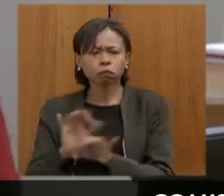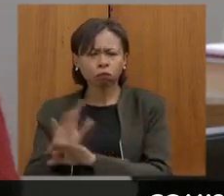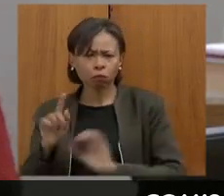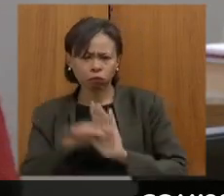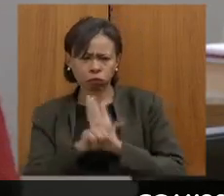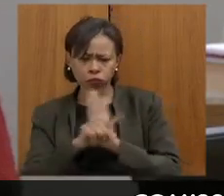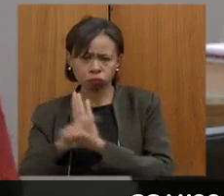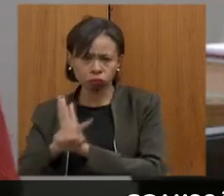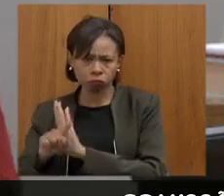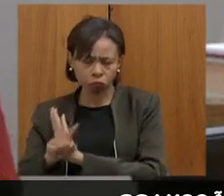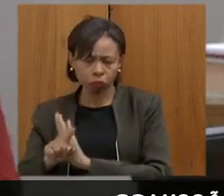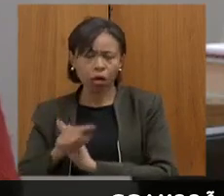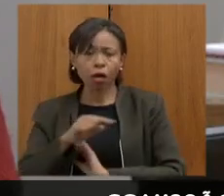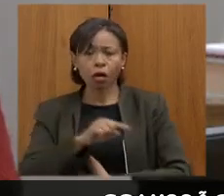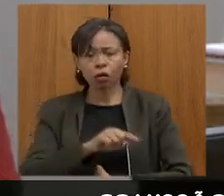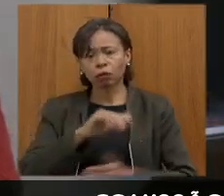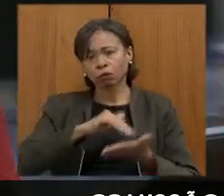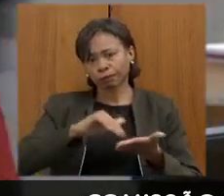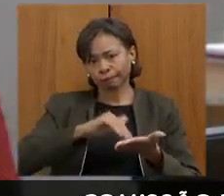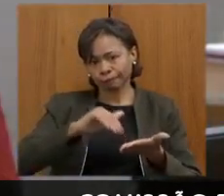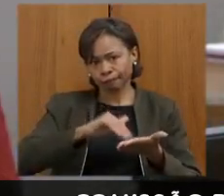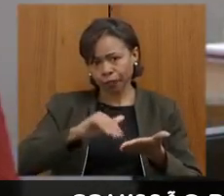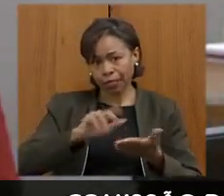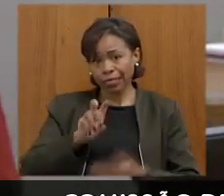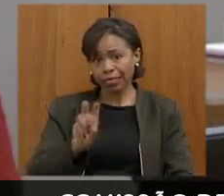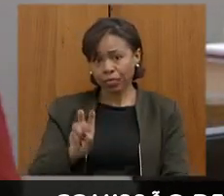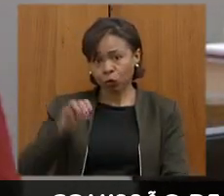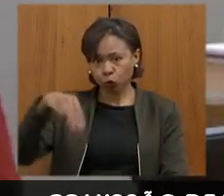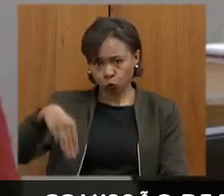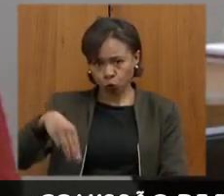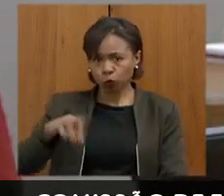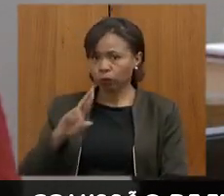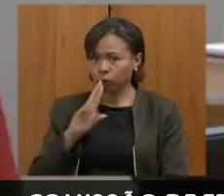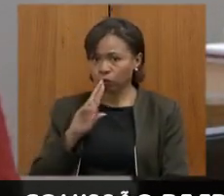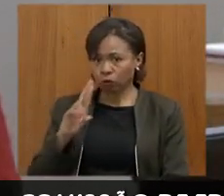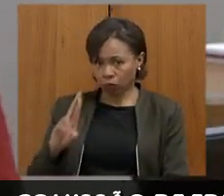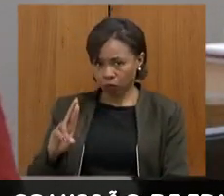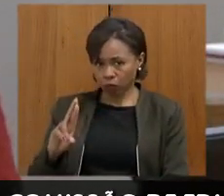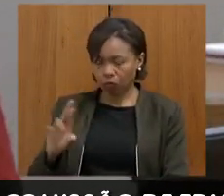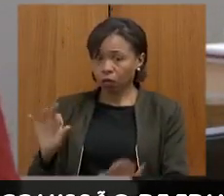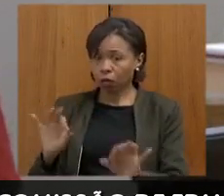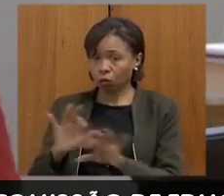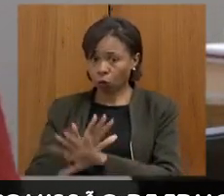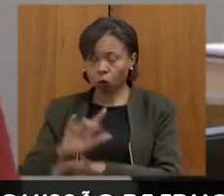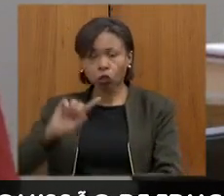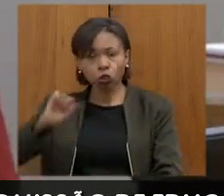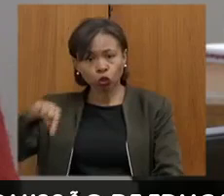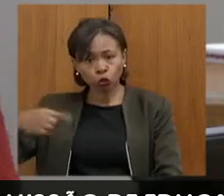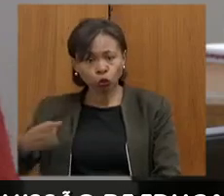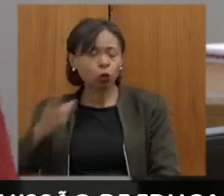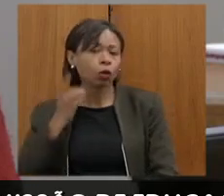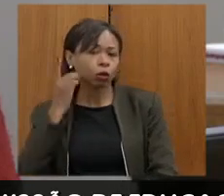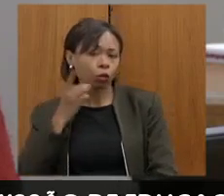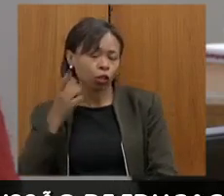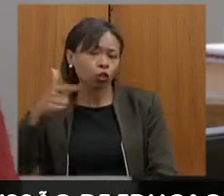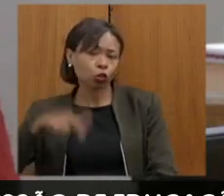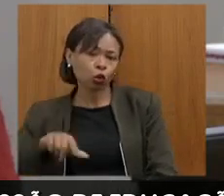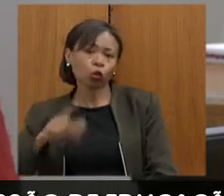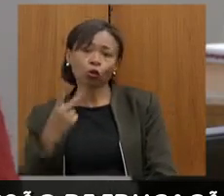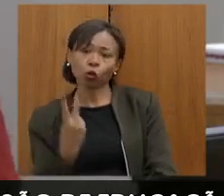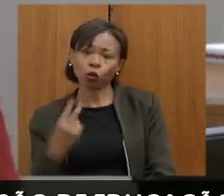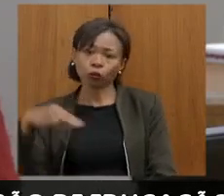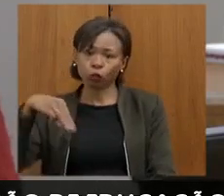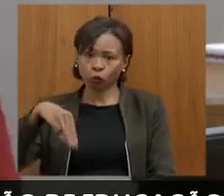estadual disporá de cinco minutos para sua resposta e, na sequência, o deputado disporá de dois minutos para suas considerações,